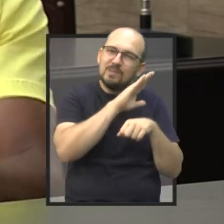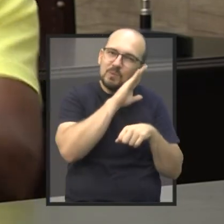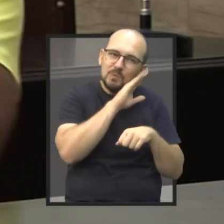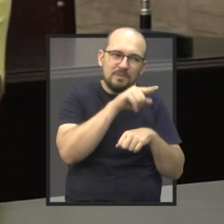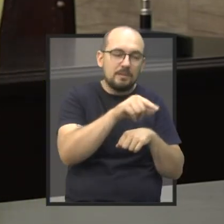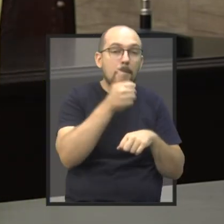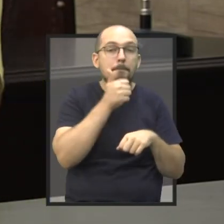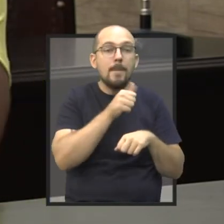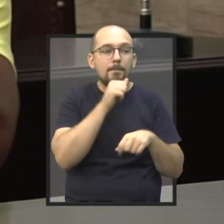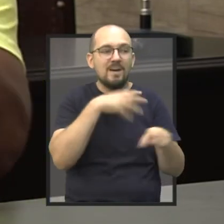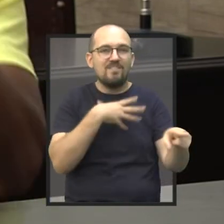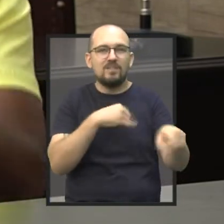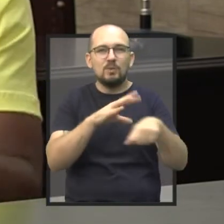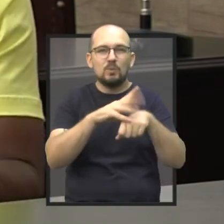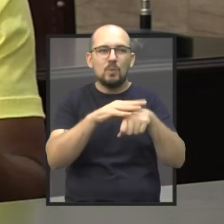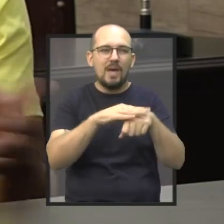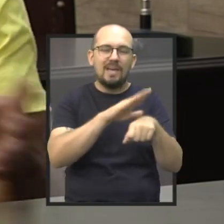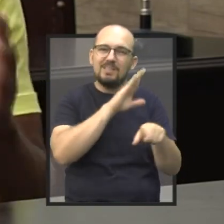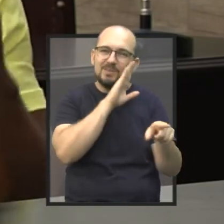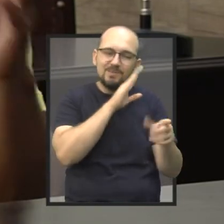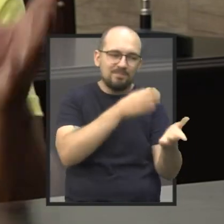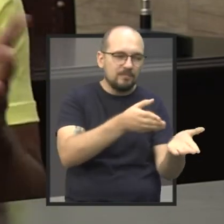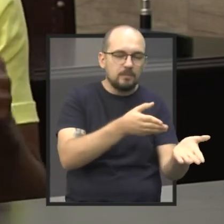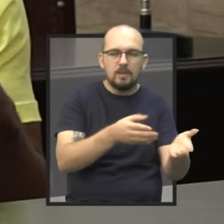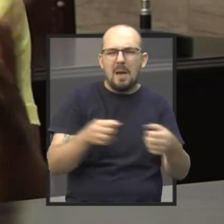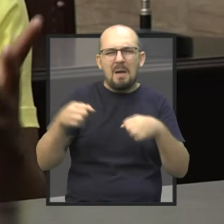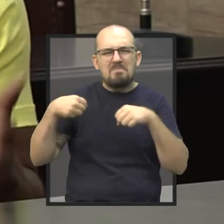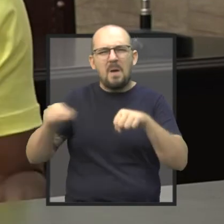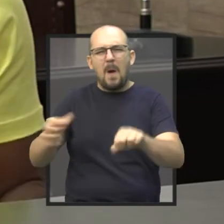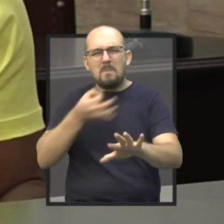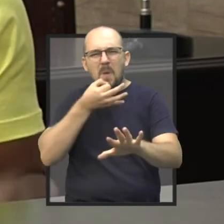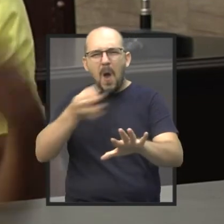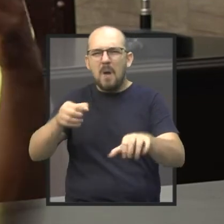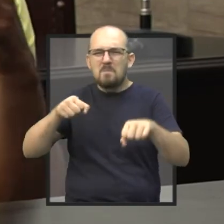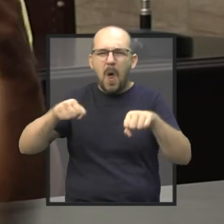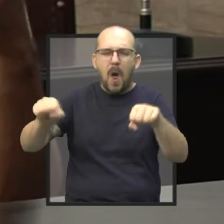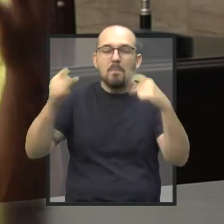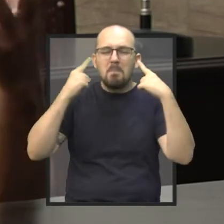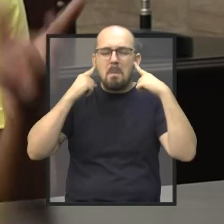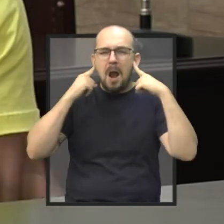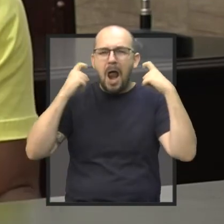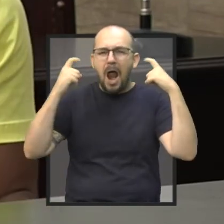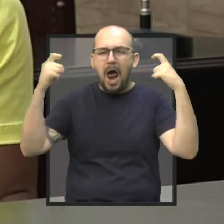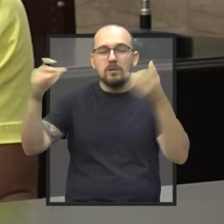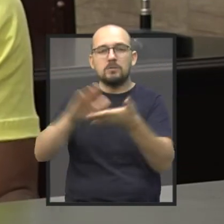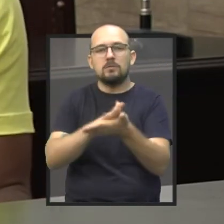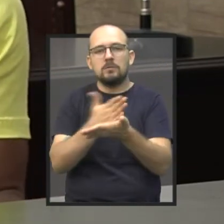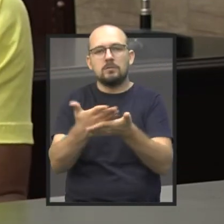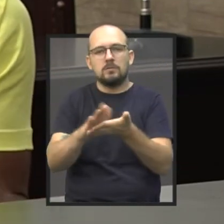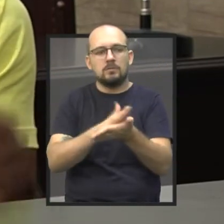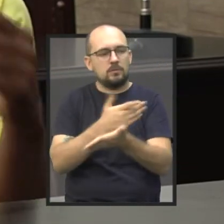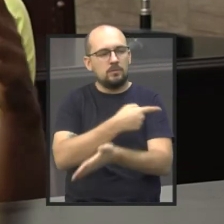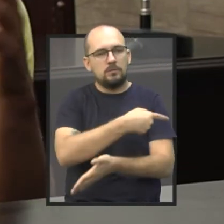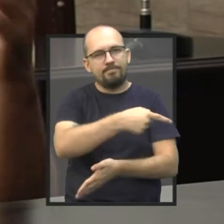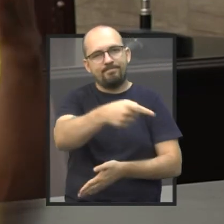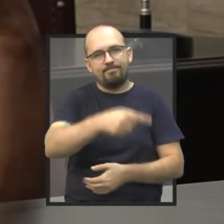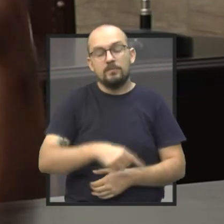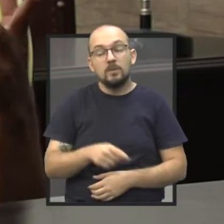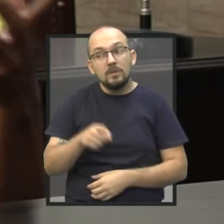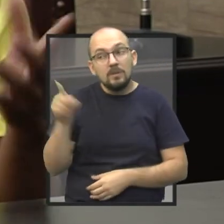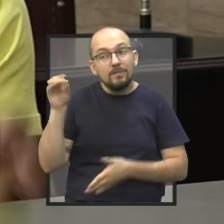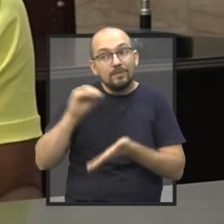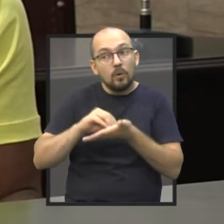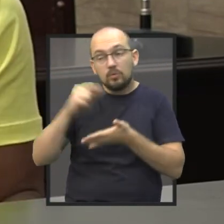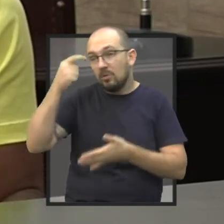teve um filho, que ele está doente. Então, eles não pensam nisso, mas esse barulho incomoda. Então, o que eu quero que eles